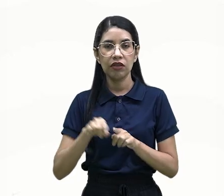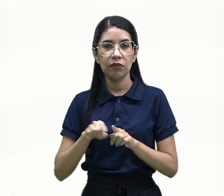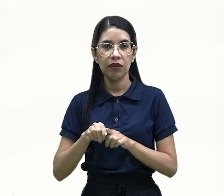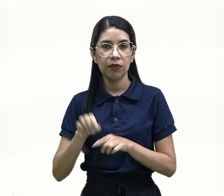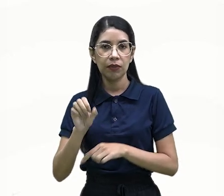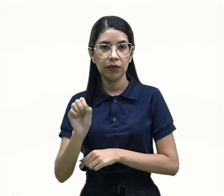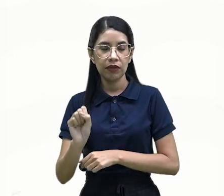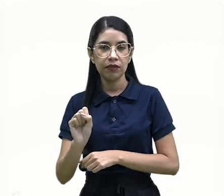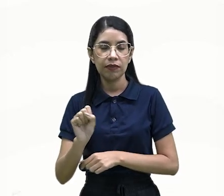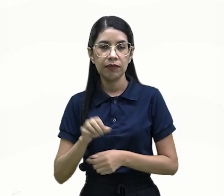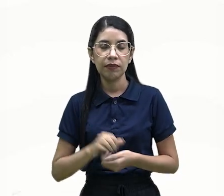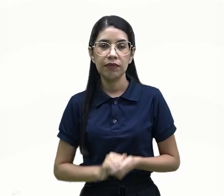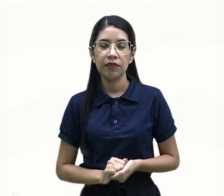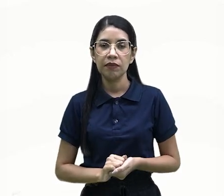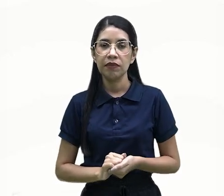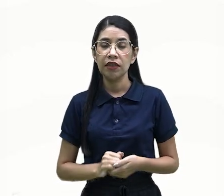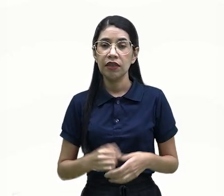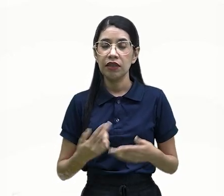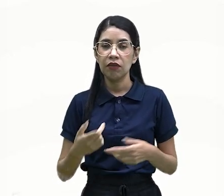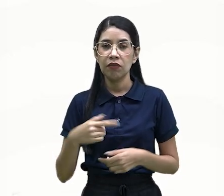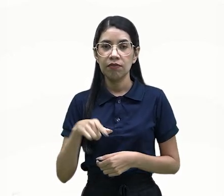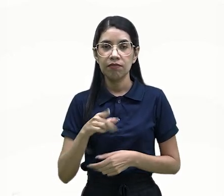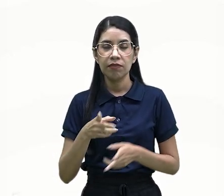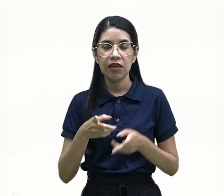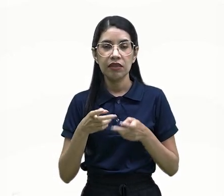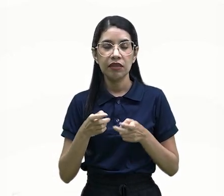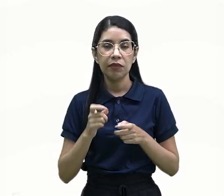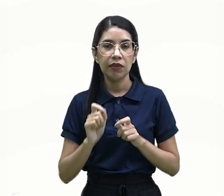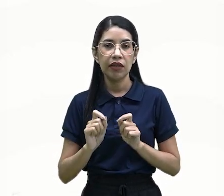enxofre, tá? Então, quando a gente determina ali